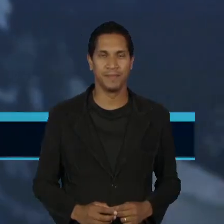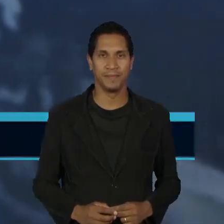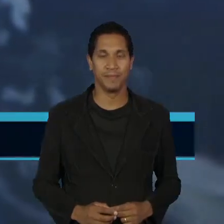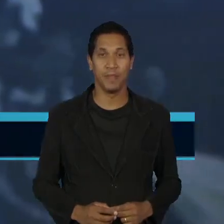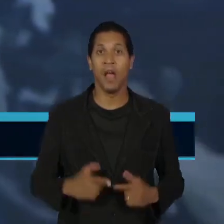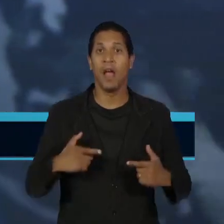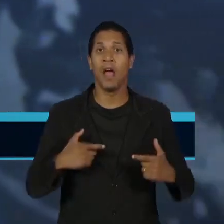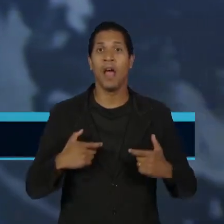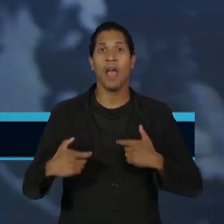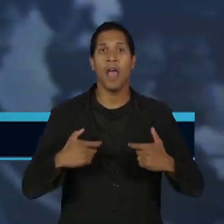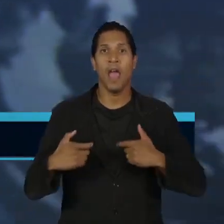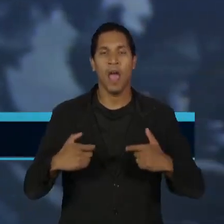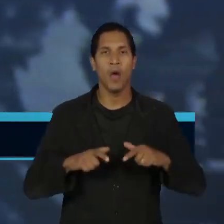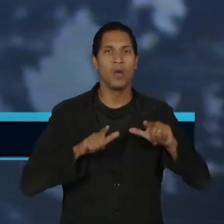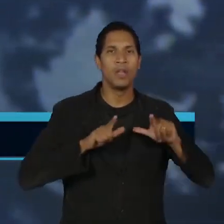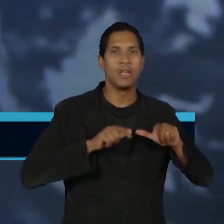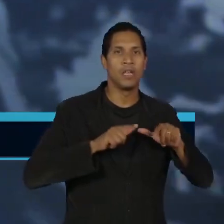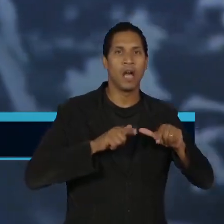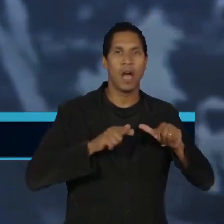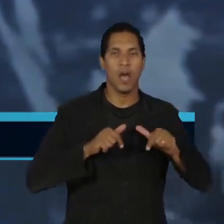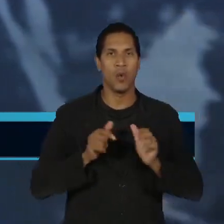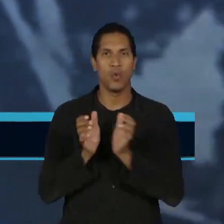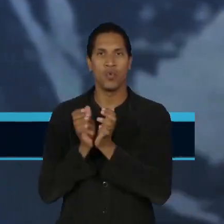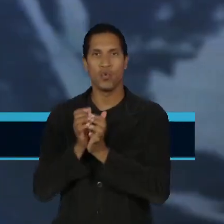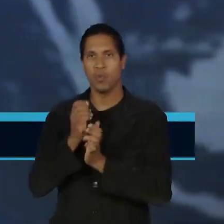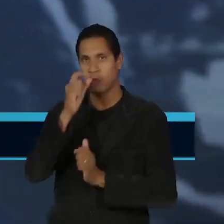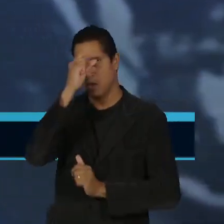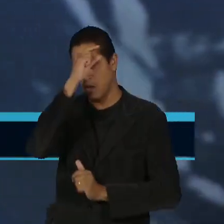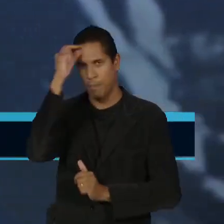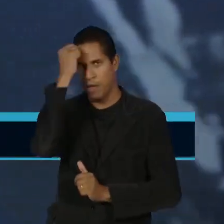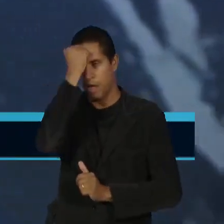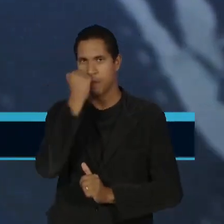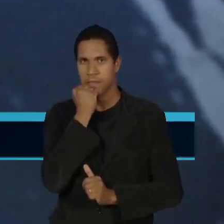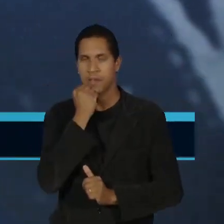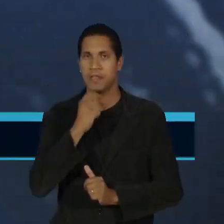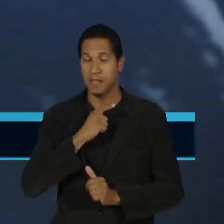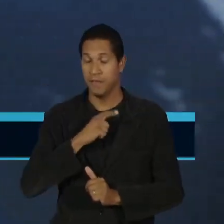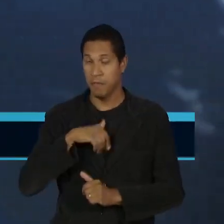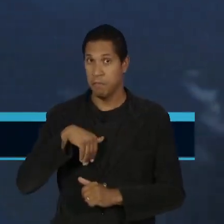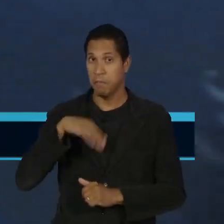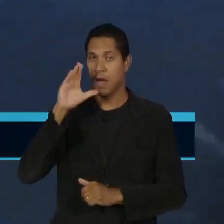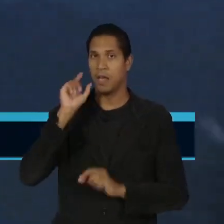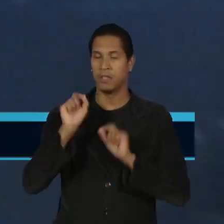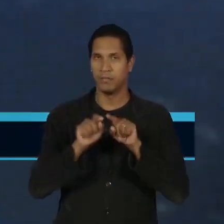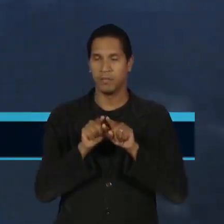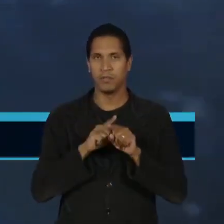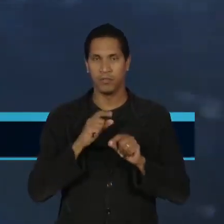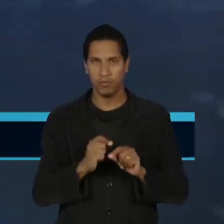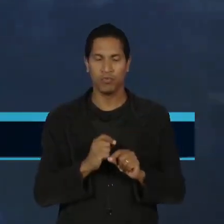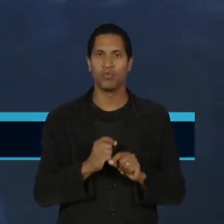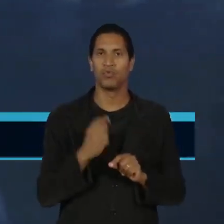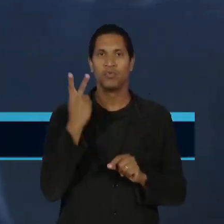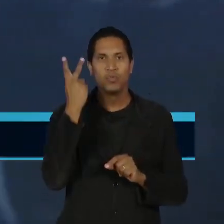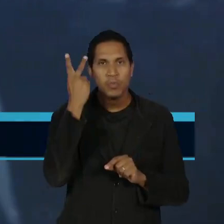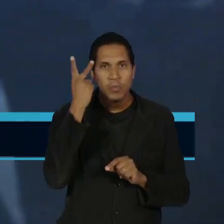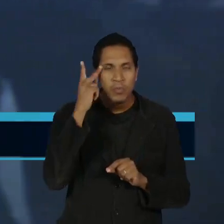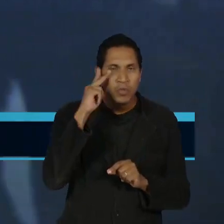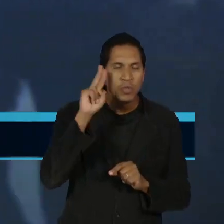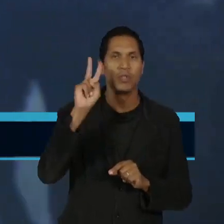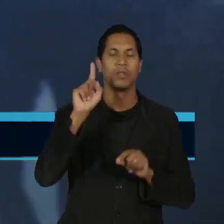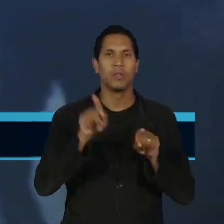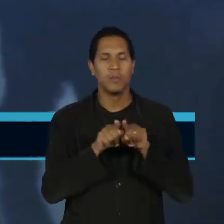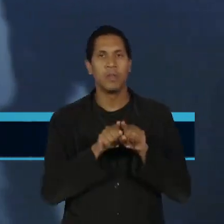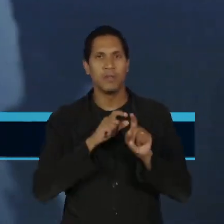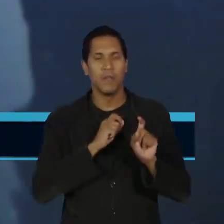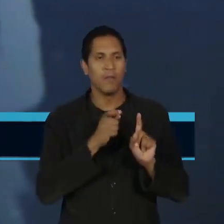A guerra entre Israel e o grupo Hamas ganhou contornos ainda mais dramáticos no segundo dia depois do fim da trégua. Uma situação que